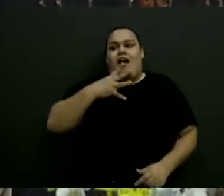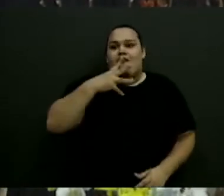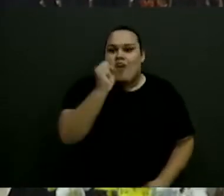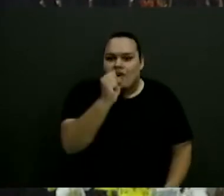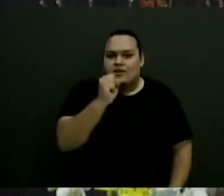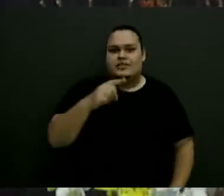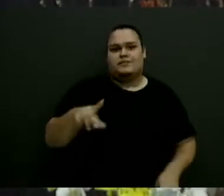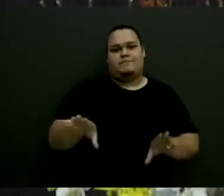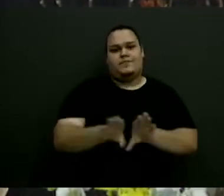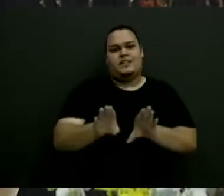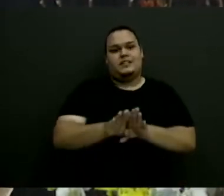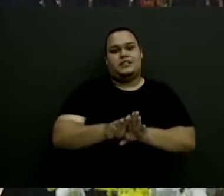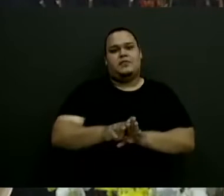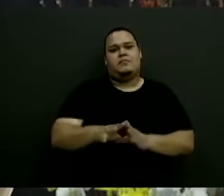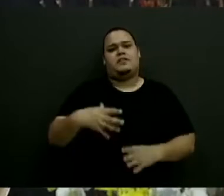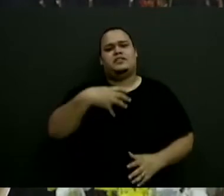motivação.